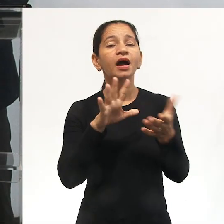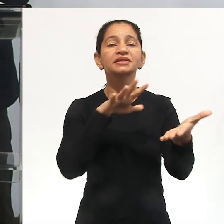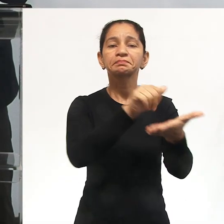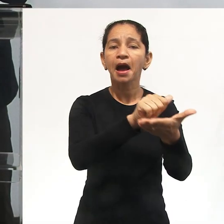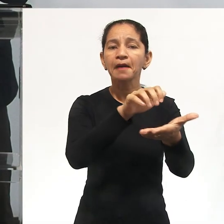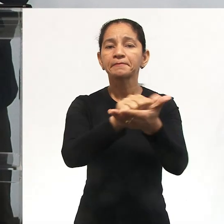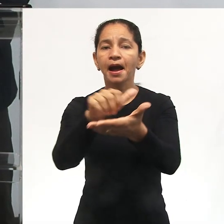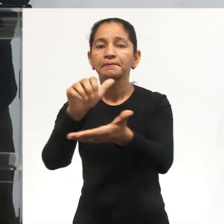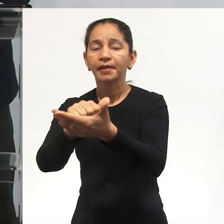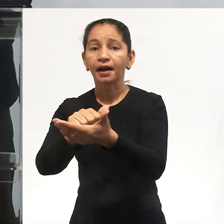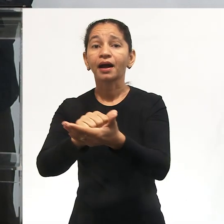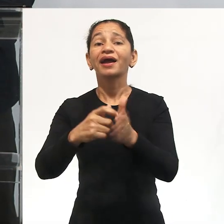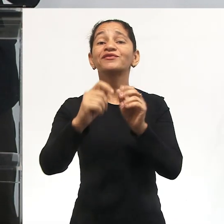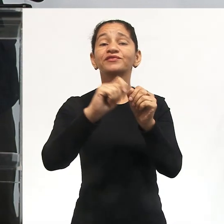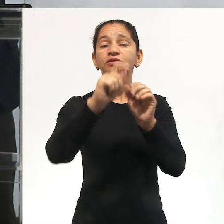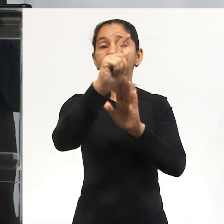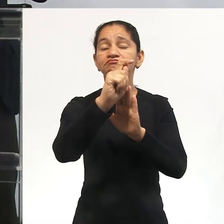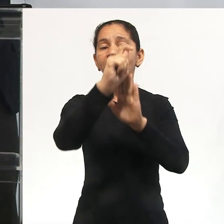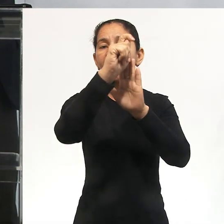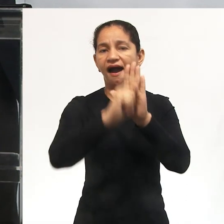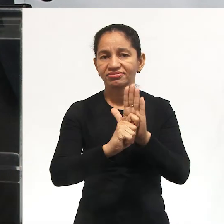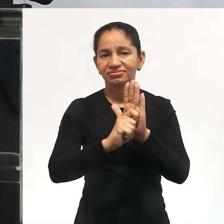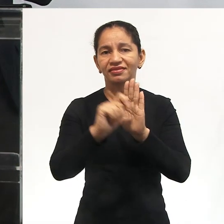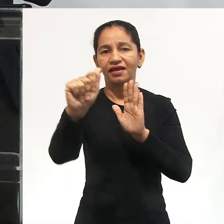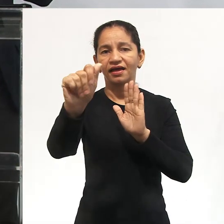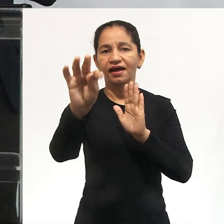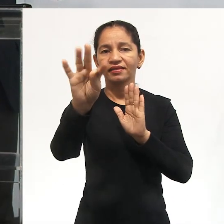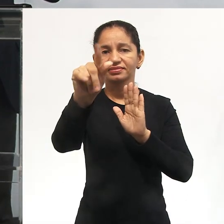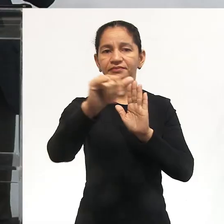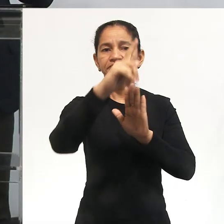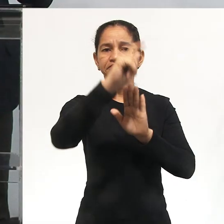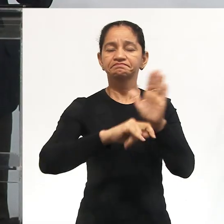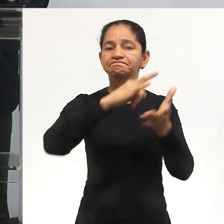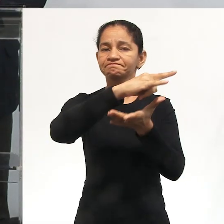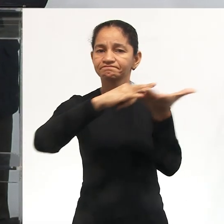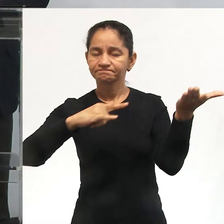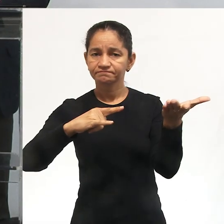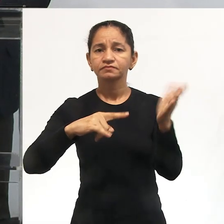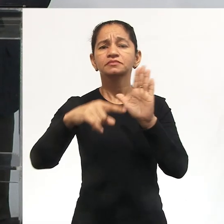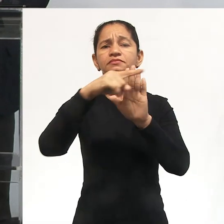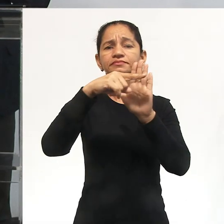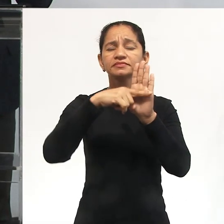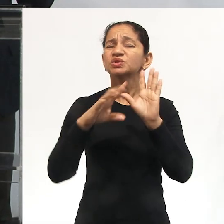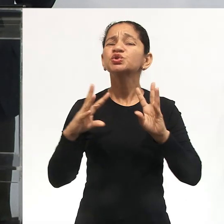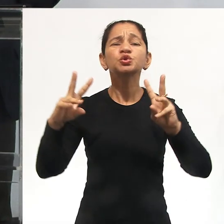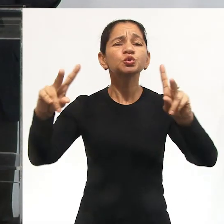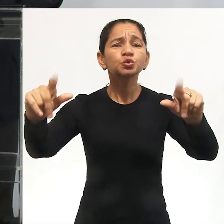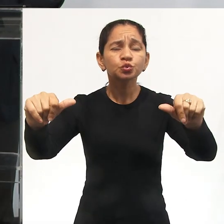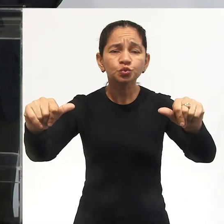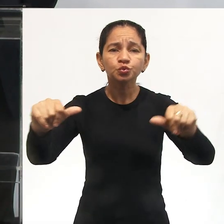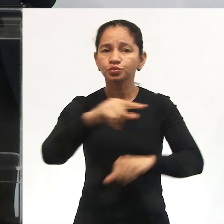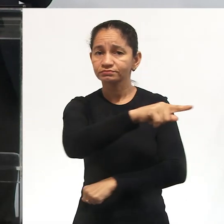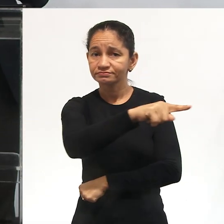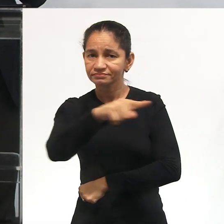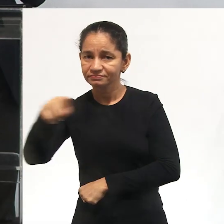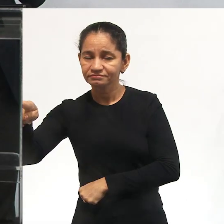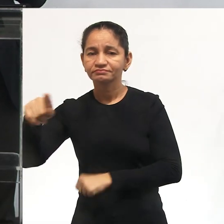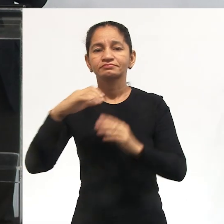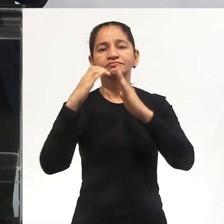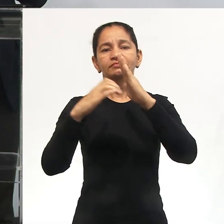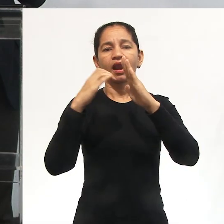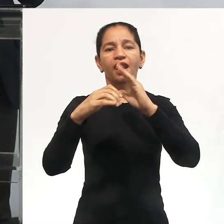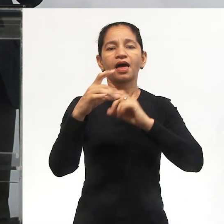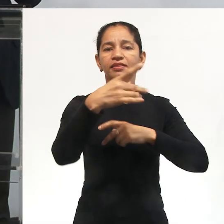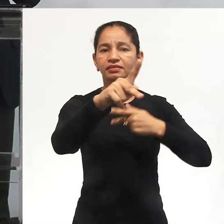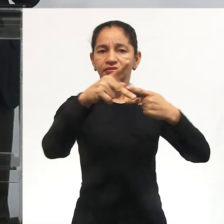preço, é lavrada uma ata registrando aqueles preços previamente estipulados pelo fornecedor,